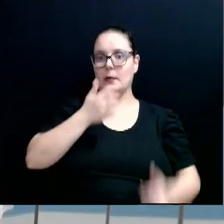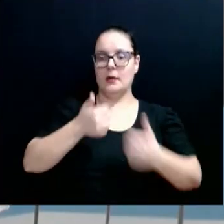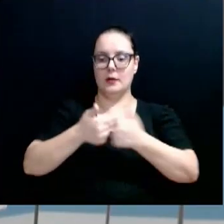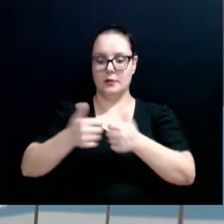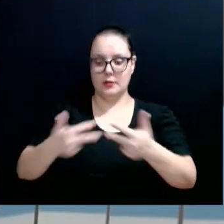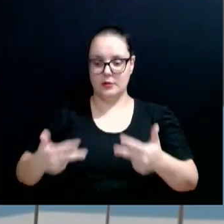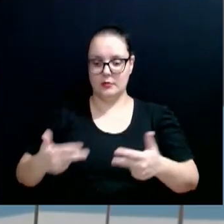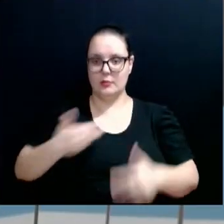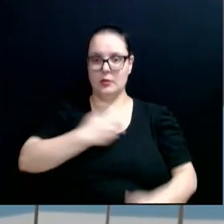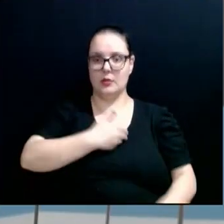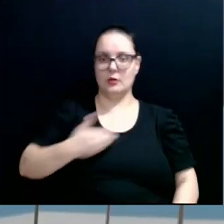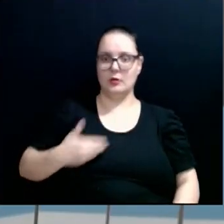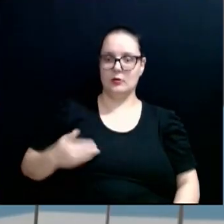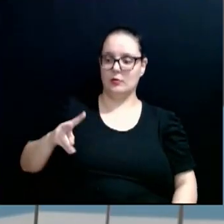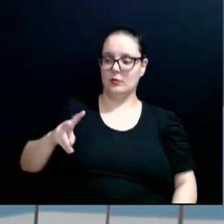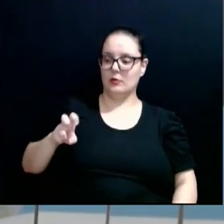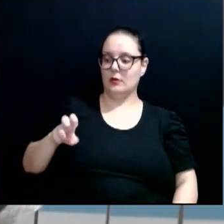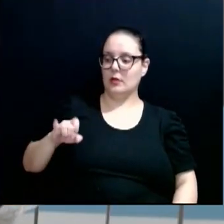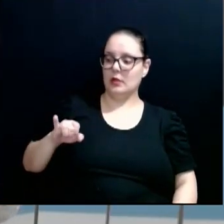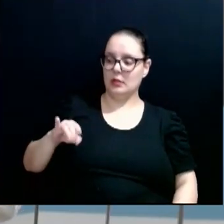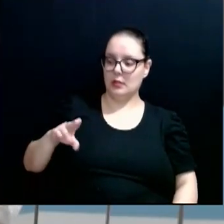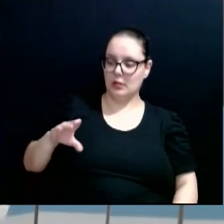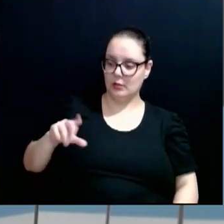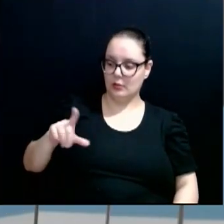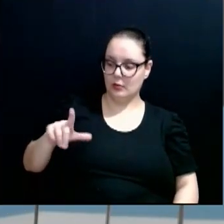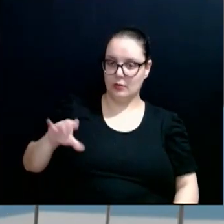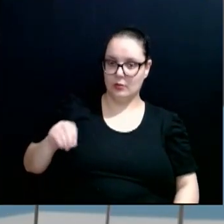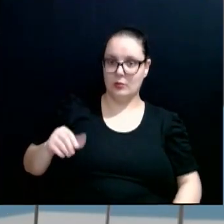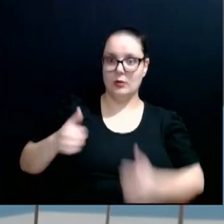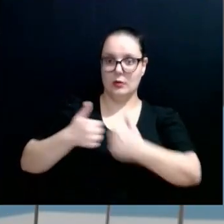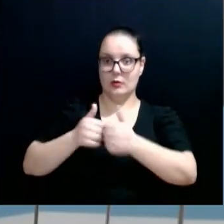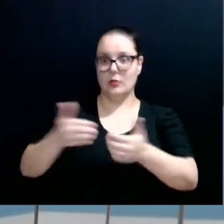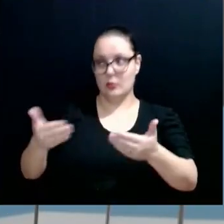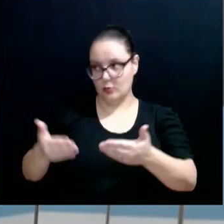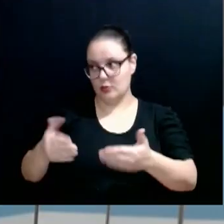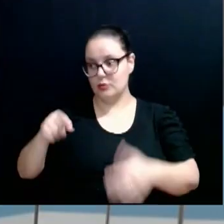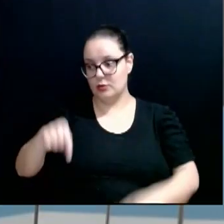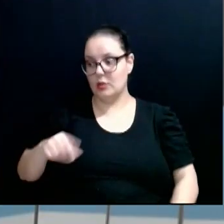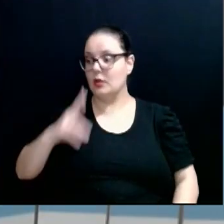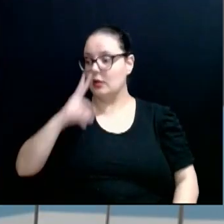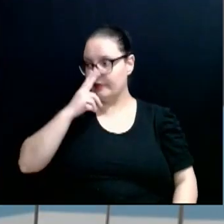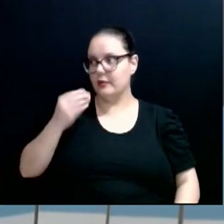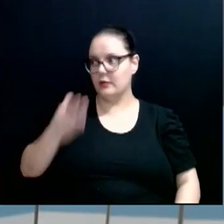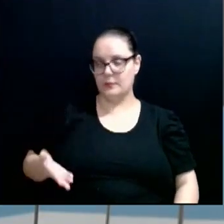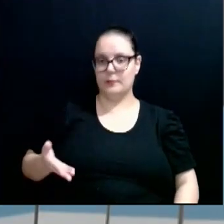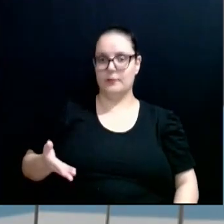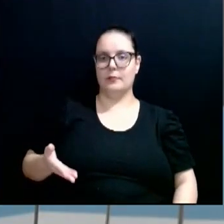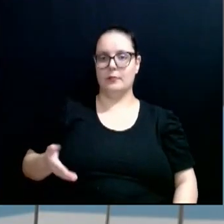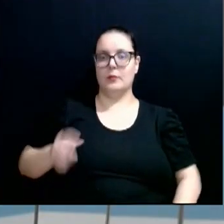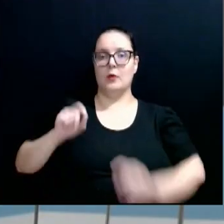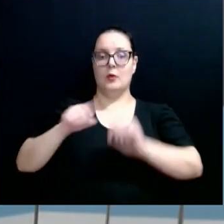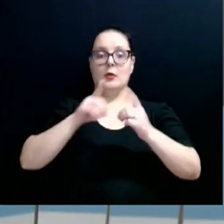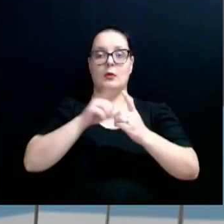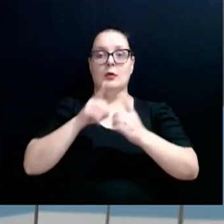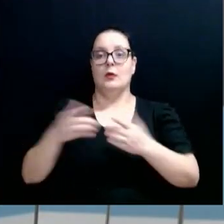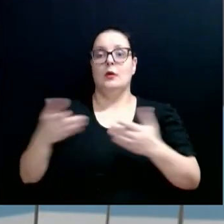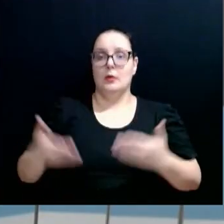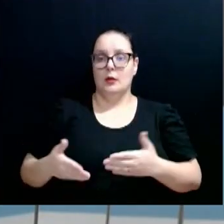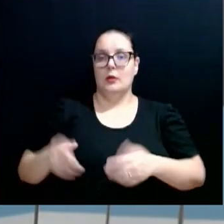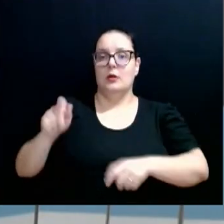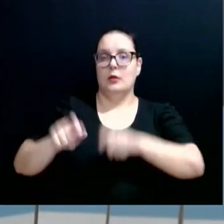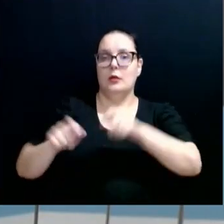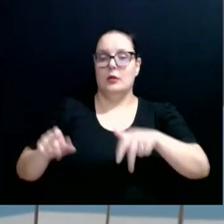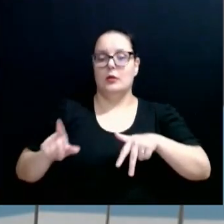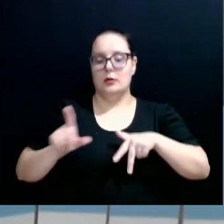veículo. Qual veículo hoje lá? A van. O que a gente atende hoje é a pessoa com mobilidade reduzida, né,